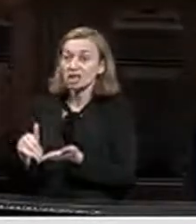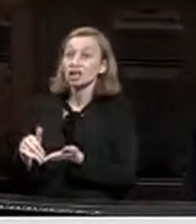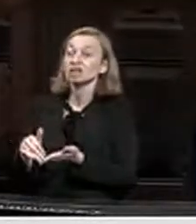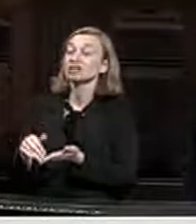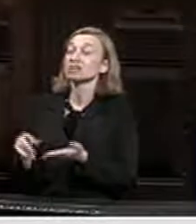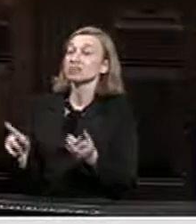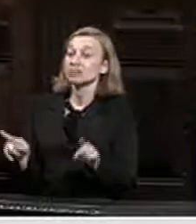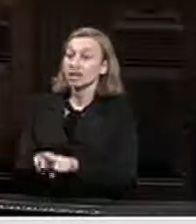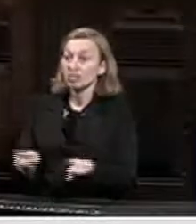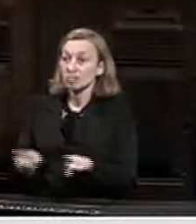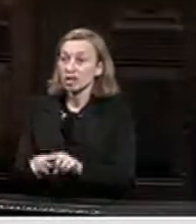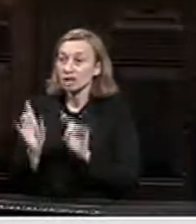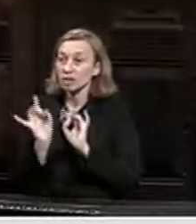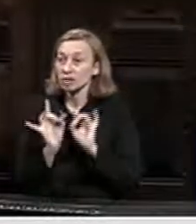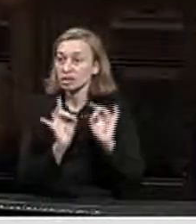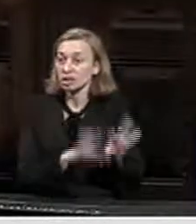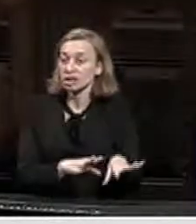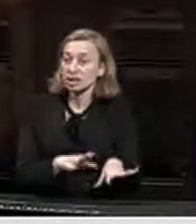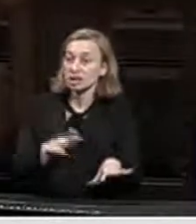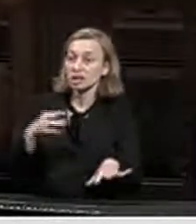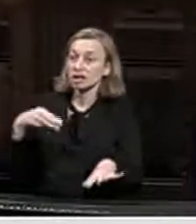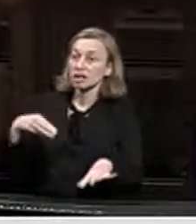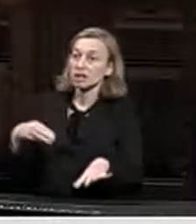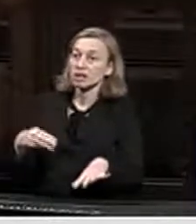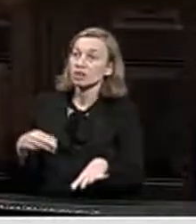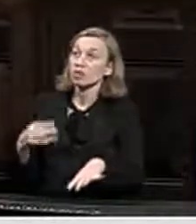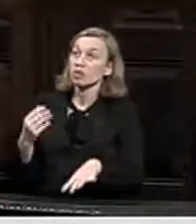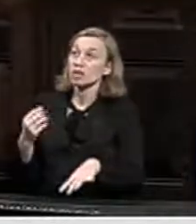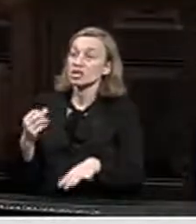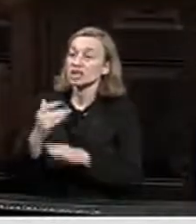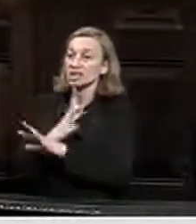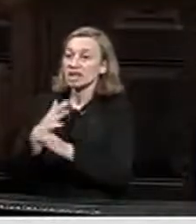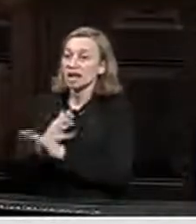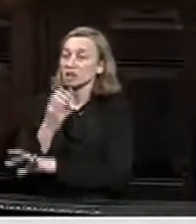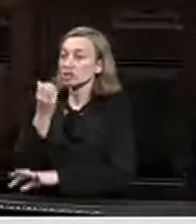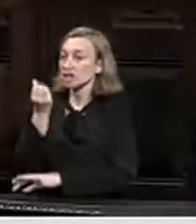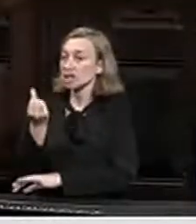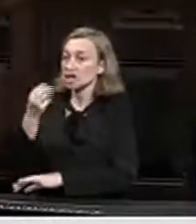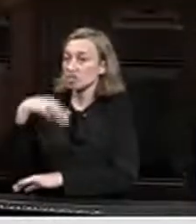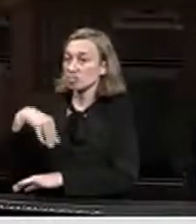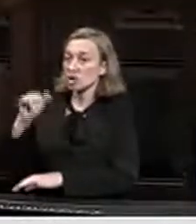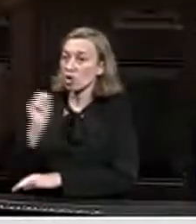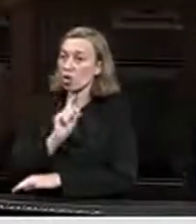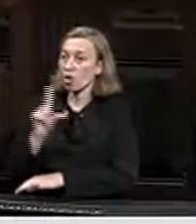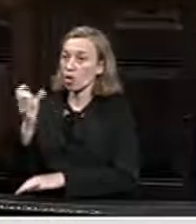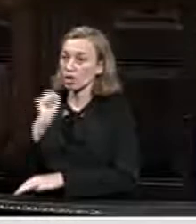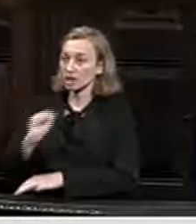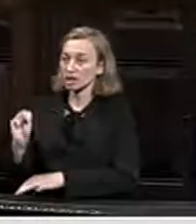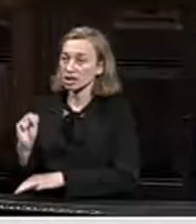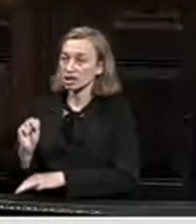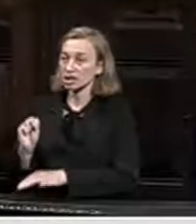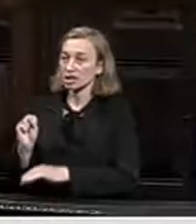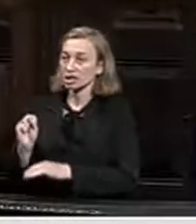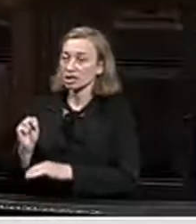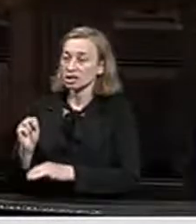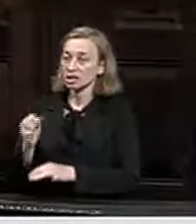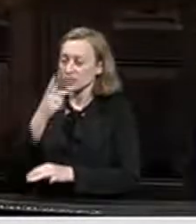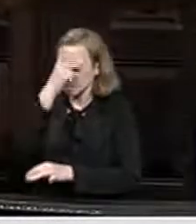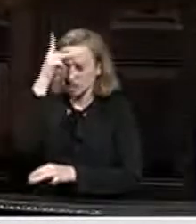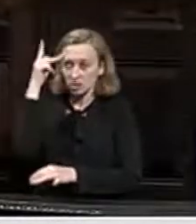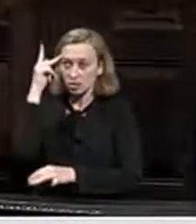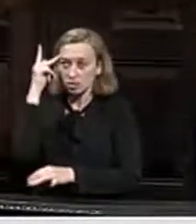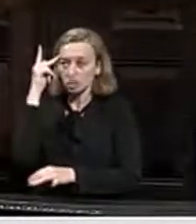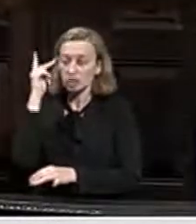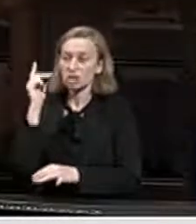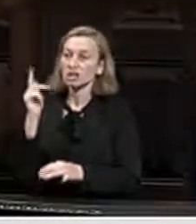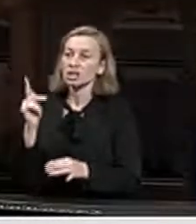constantes e uma máquina largada, uma cidade de 6,5 milhões de habitantes largada, a resultante é péssimos